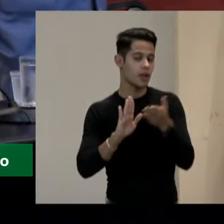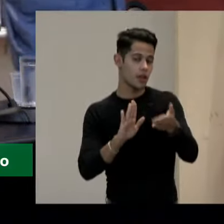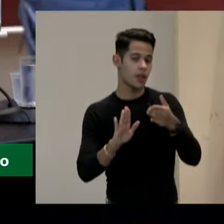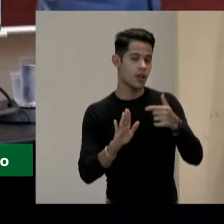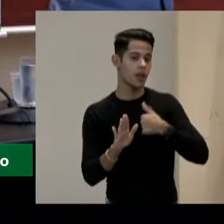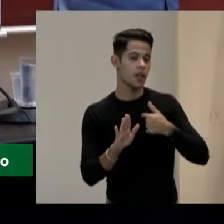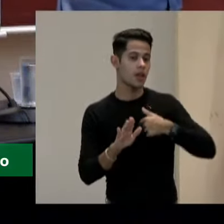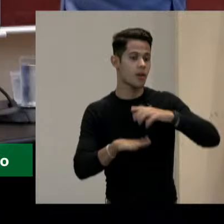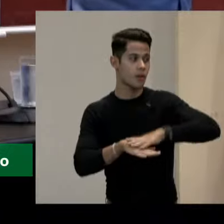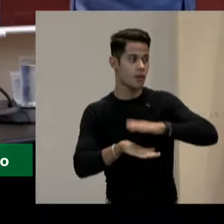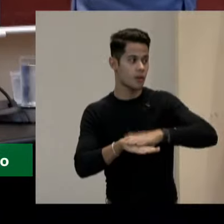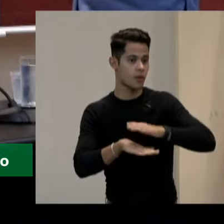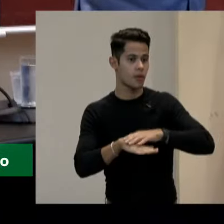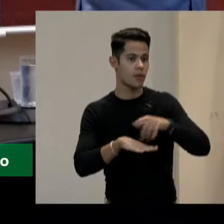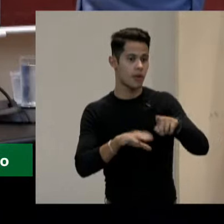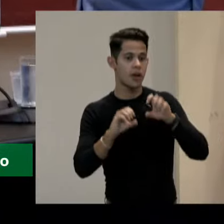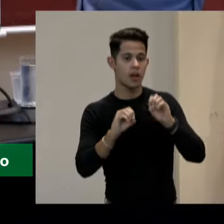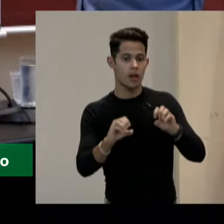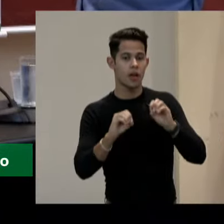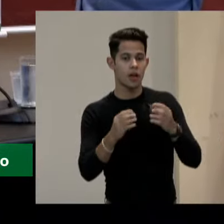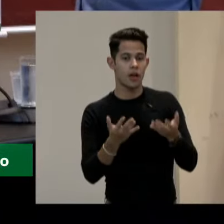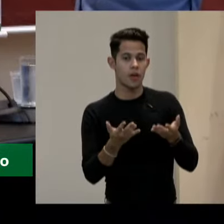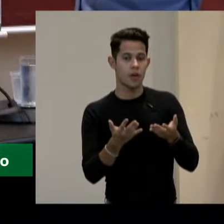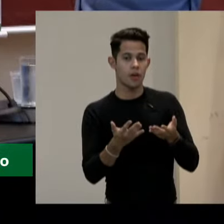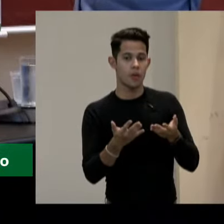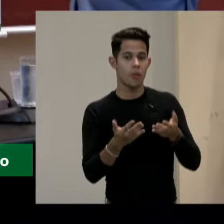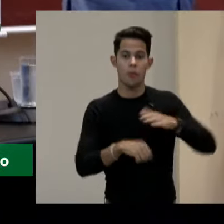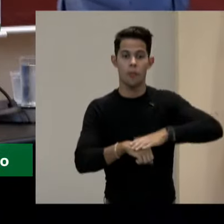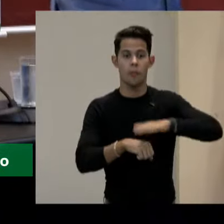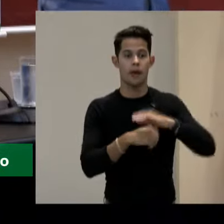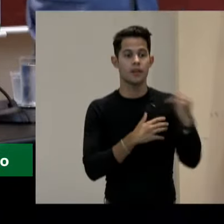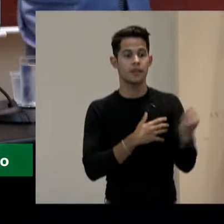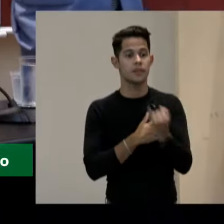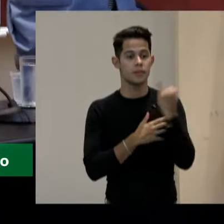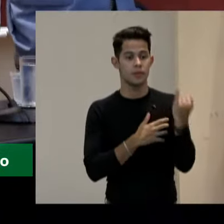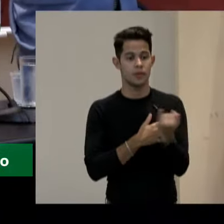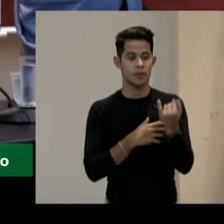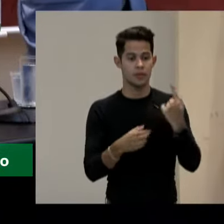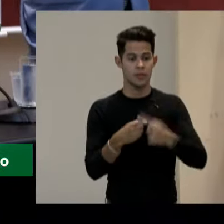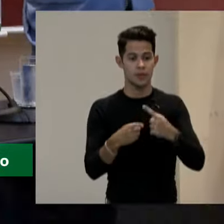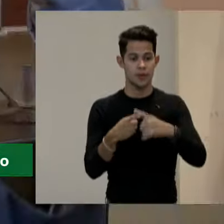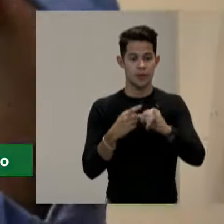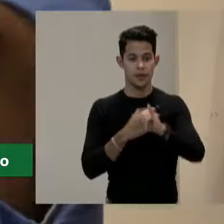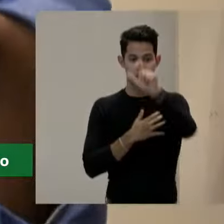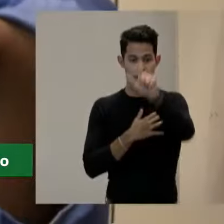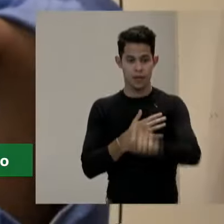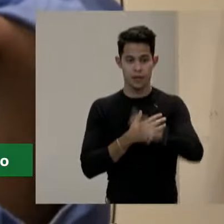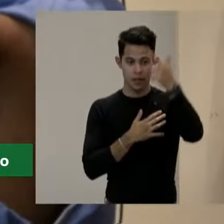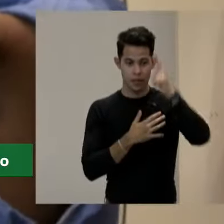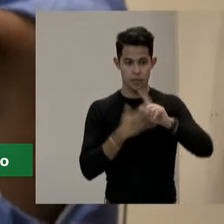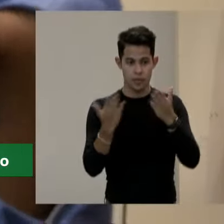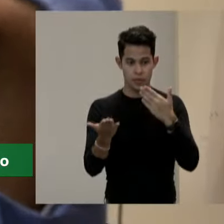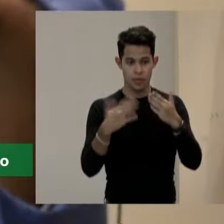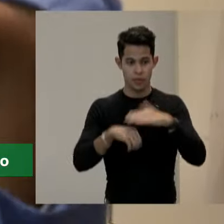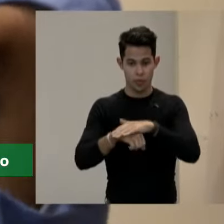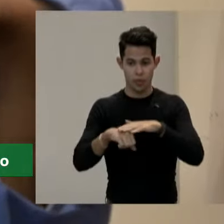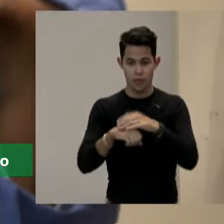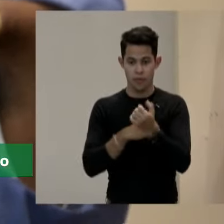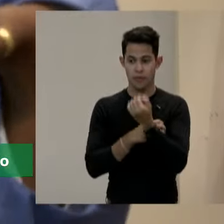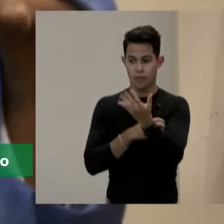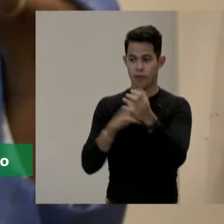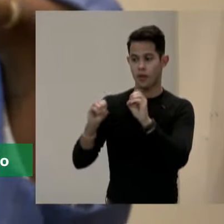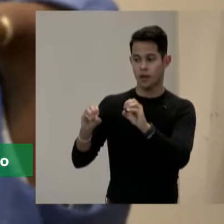atribuo à educação o mais elementar e o mais importante? Porque quando a pessoa consegue atravessar a porta da educação, os